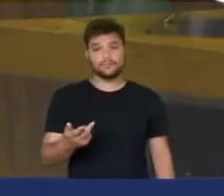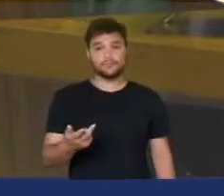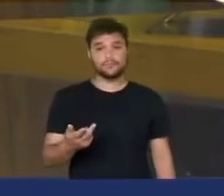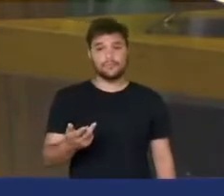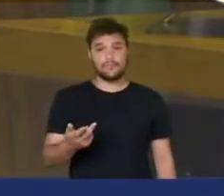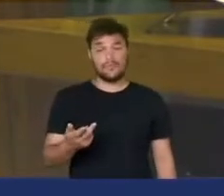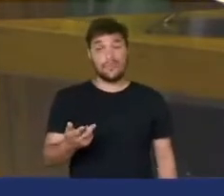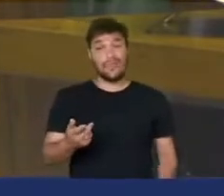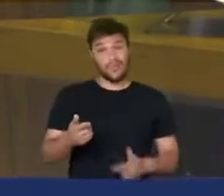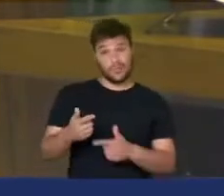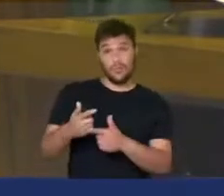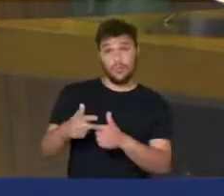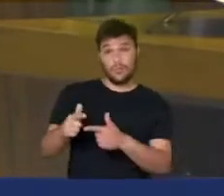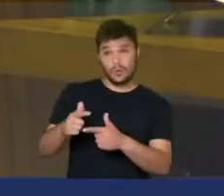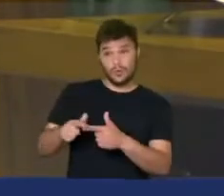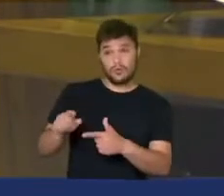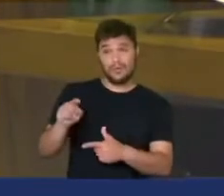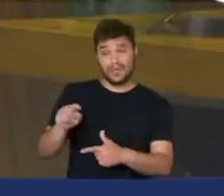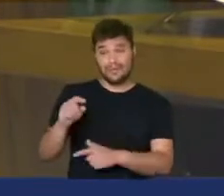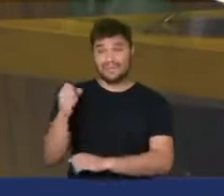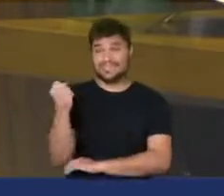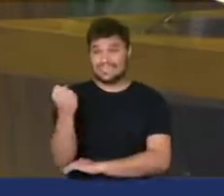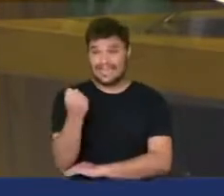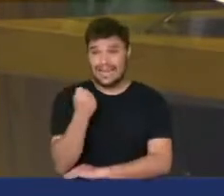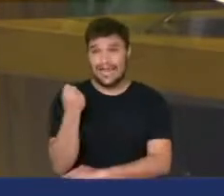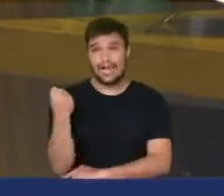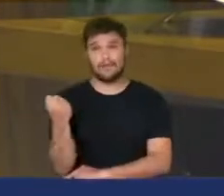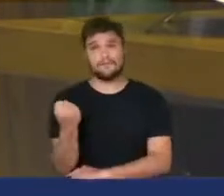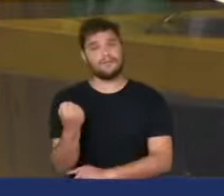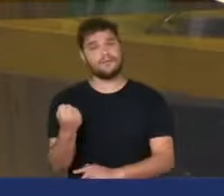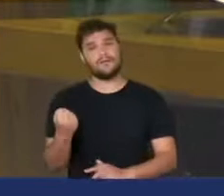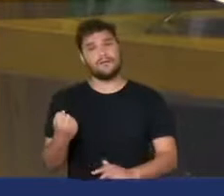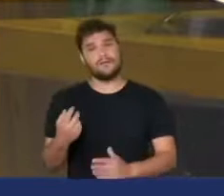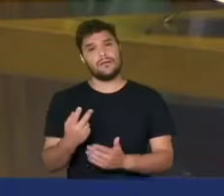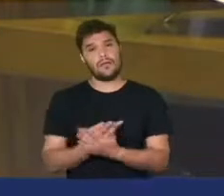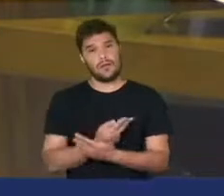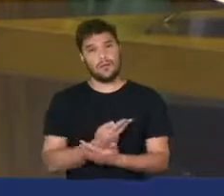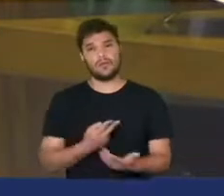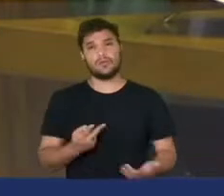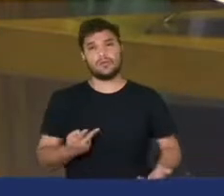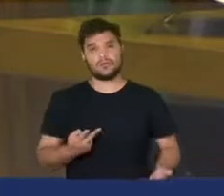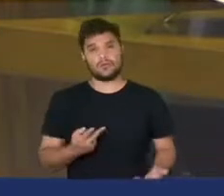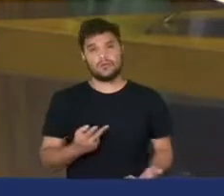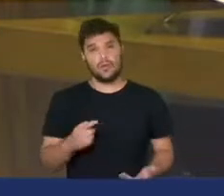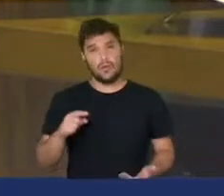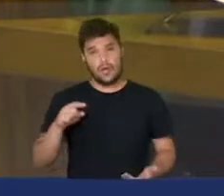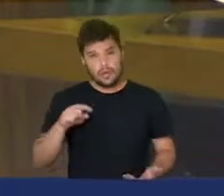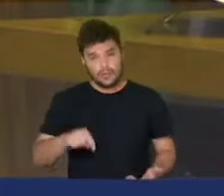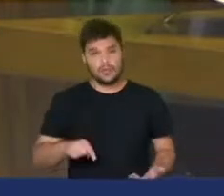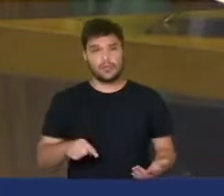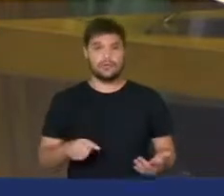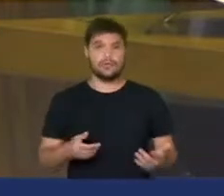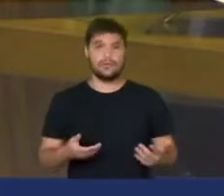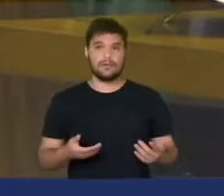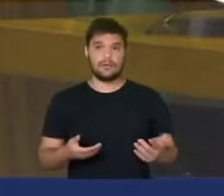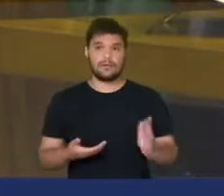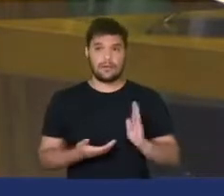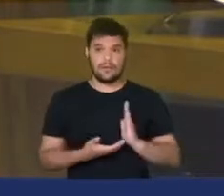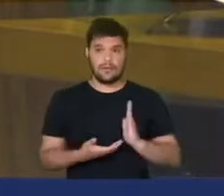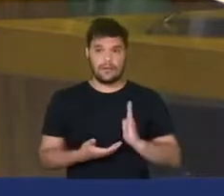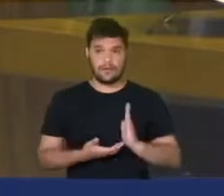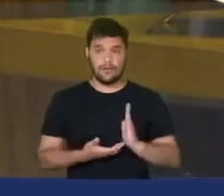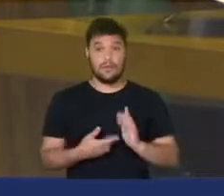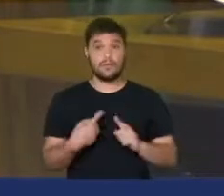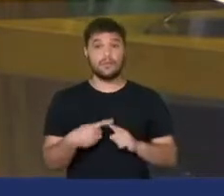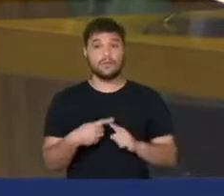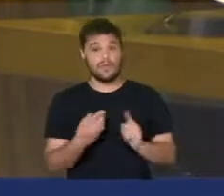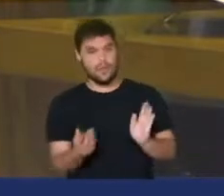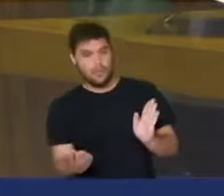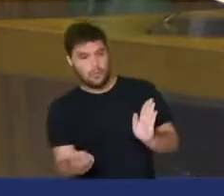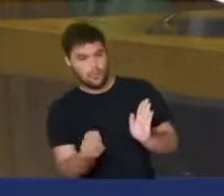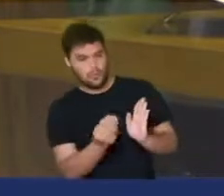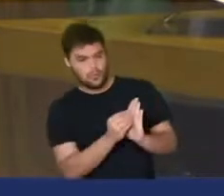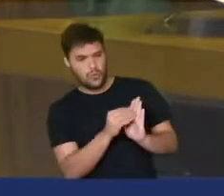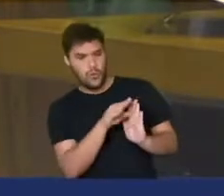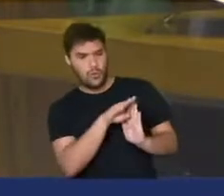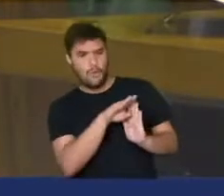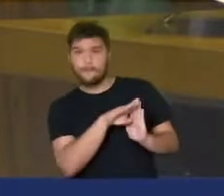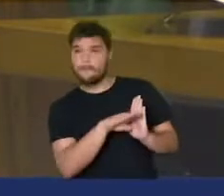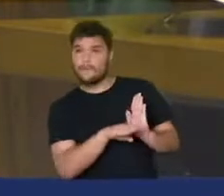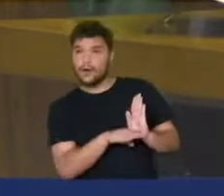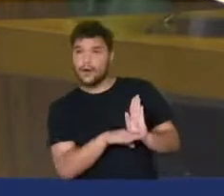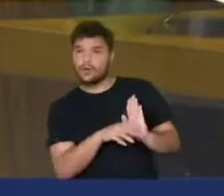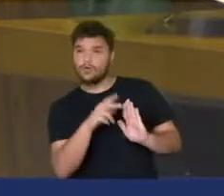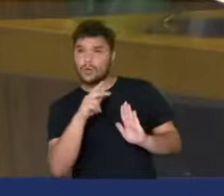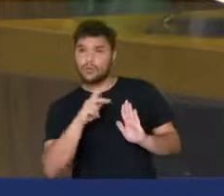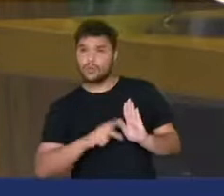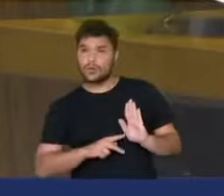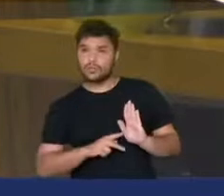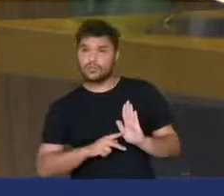problema gravíssimo que se coloca aqui perante essa Câmara, com a entrada em pauta de um projeto do